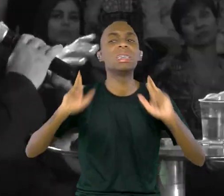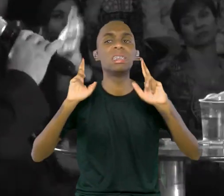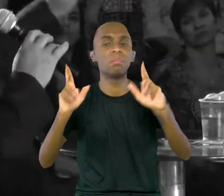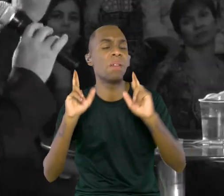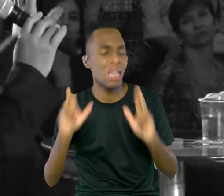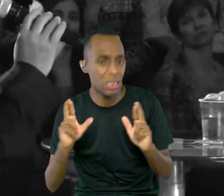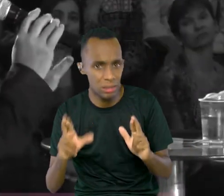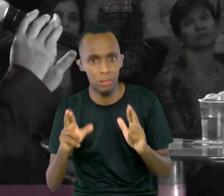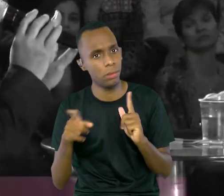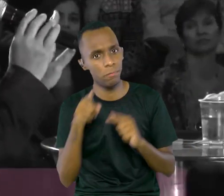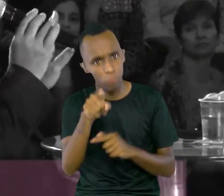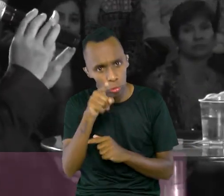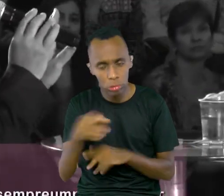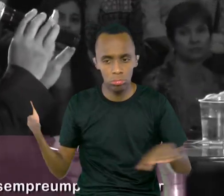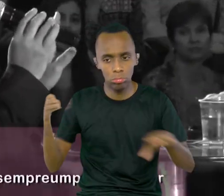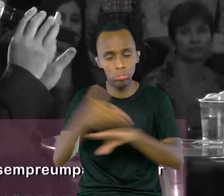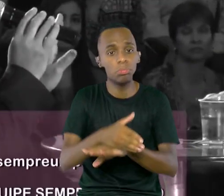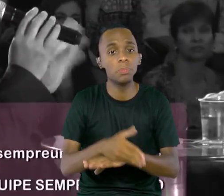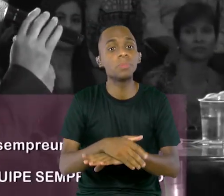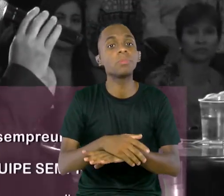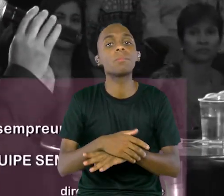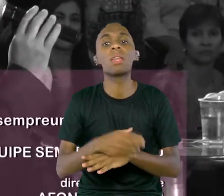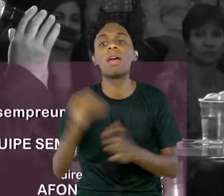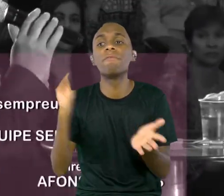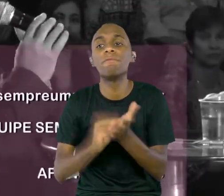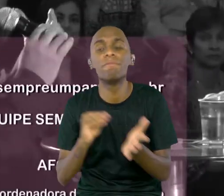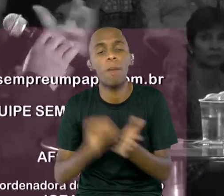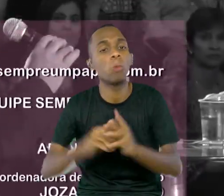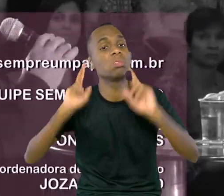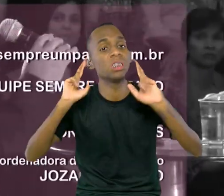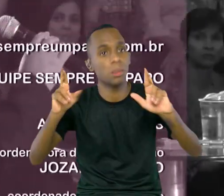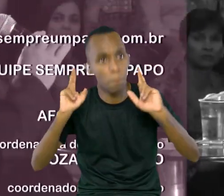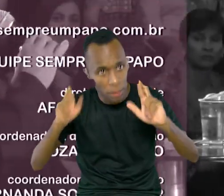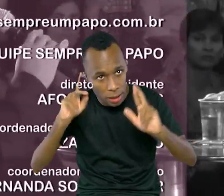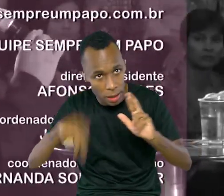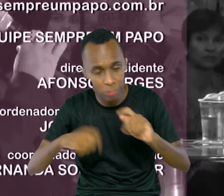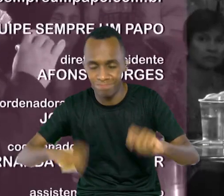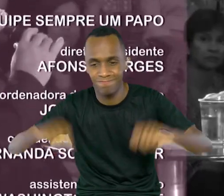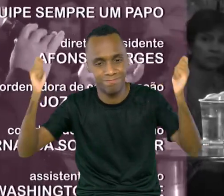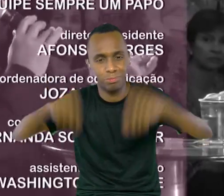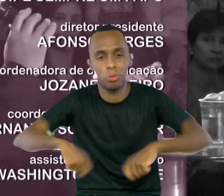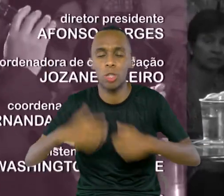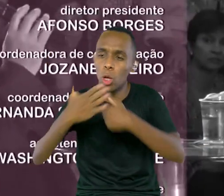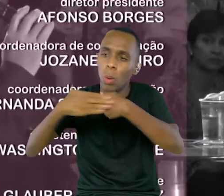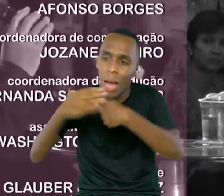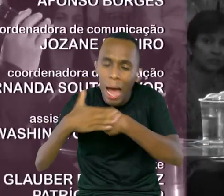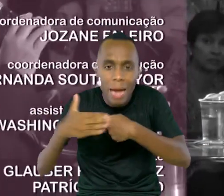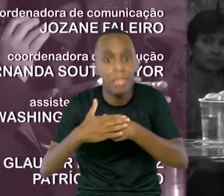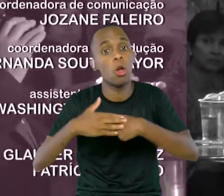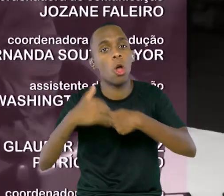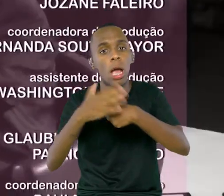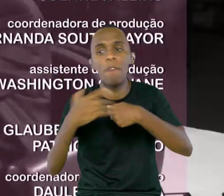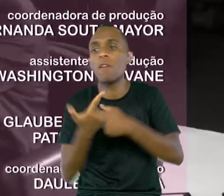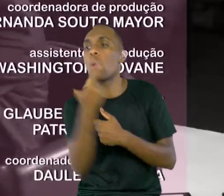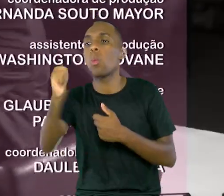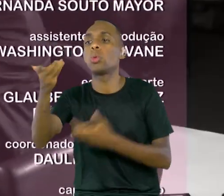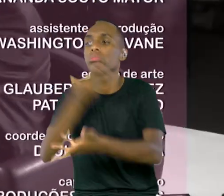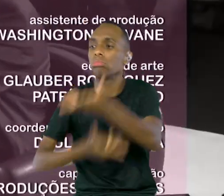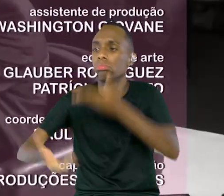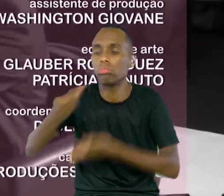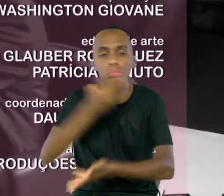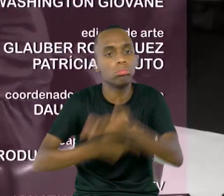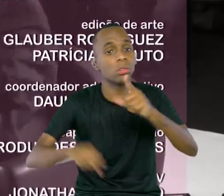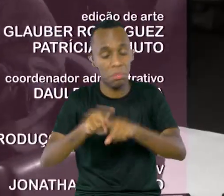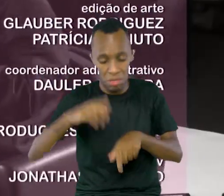fora qualquer esperança. Você que entra. E o que é a ausência de esperança? É a incapacidade de afeto. Afeto